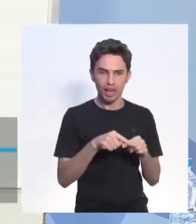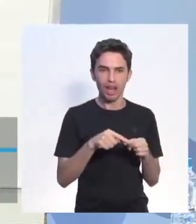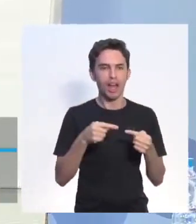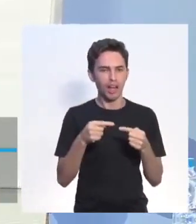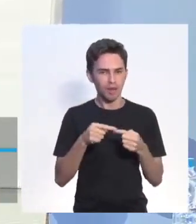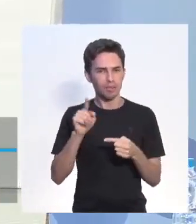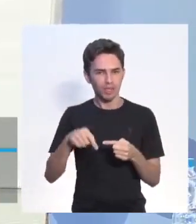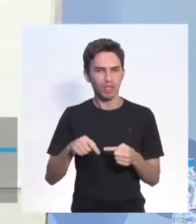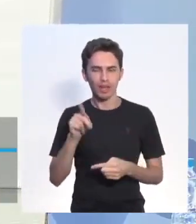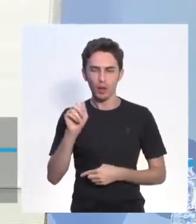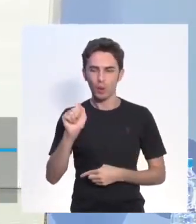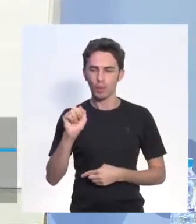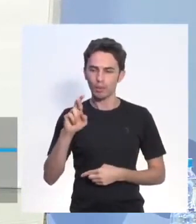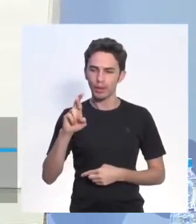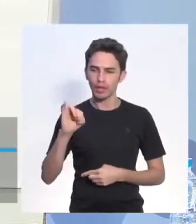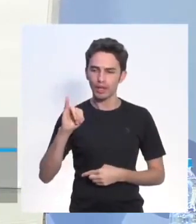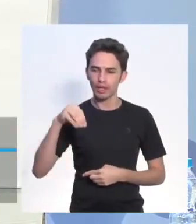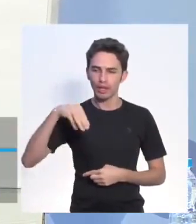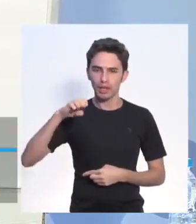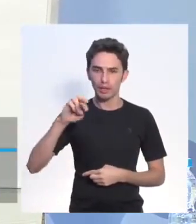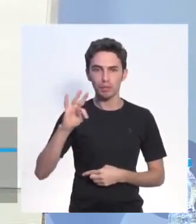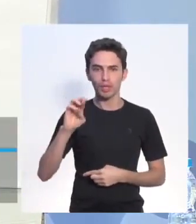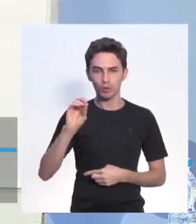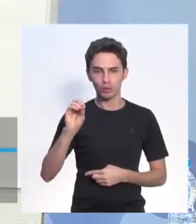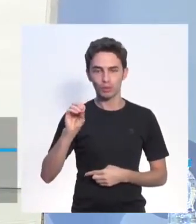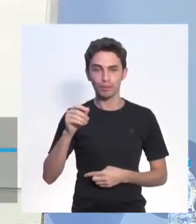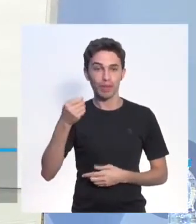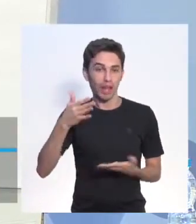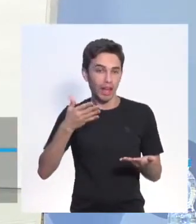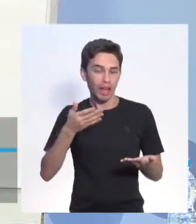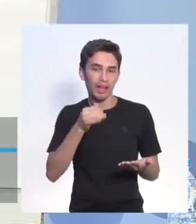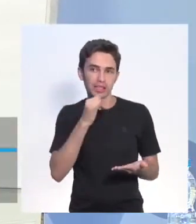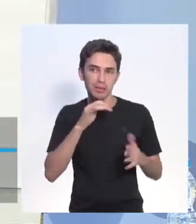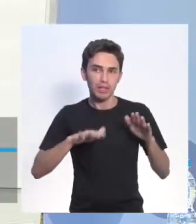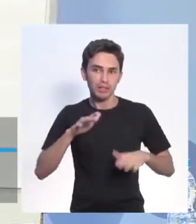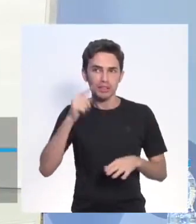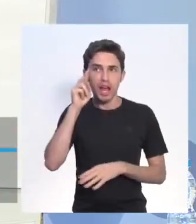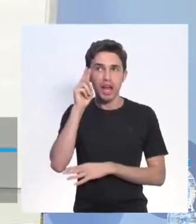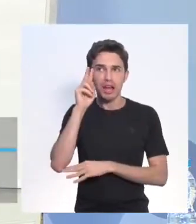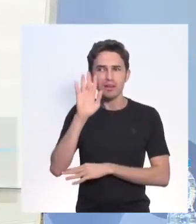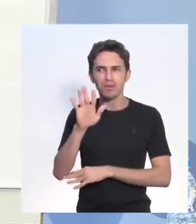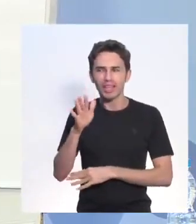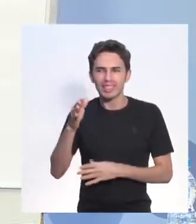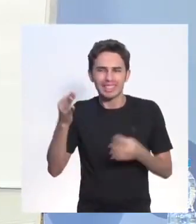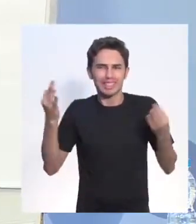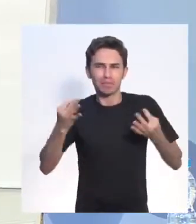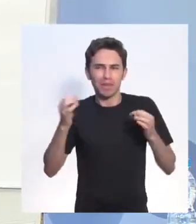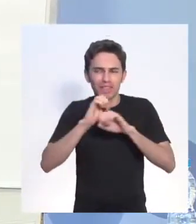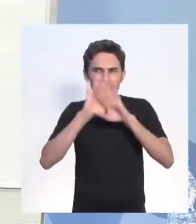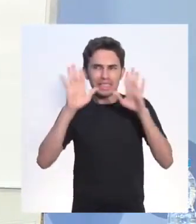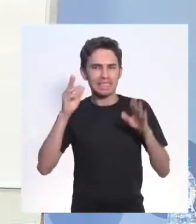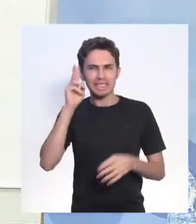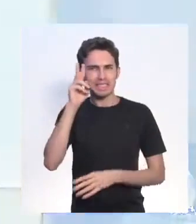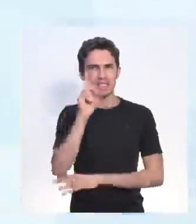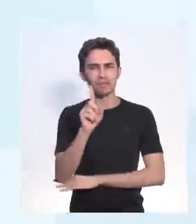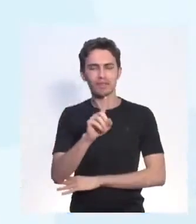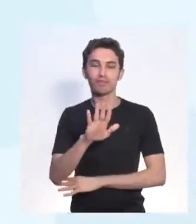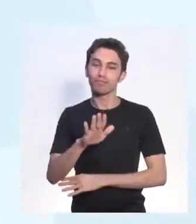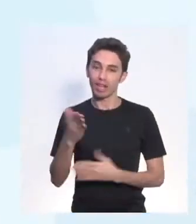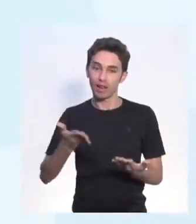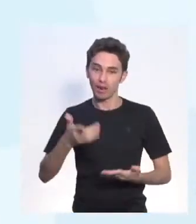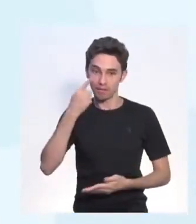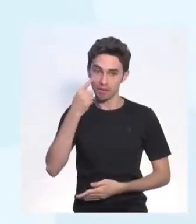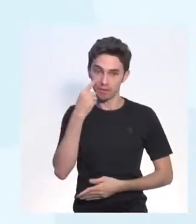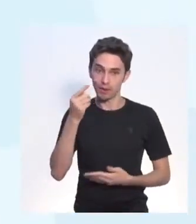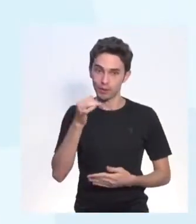vida, professora, mas não estou lembrando direito. Vamos fazer um exemplo? Vamos. Então, por favor, o exemplo 1 na tela. Esse